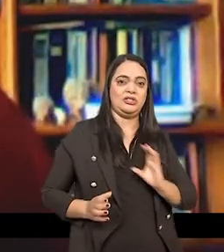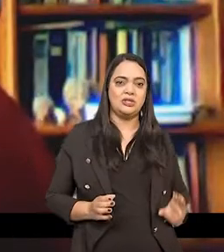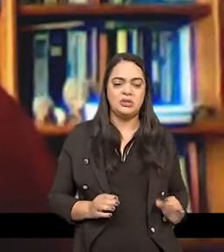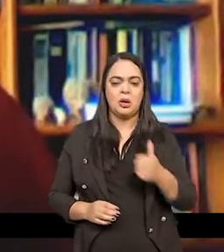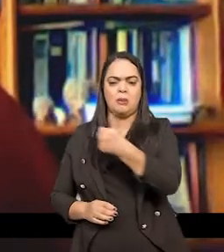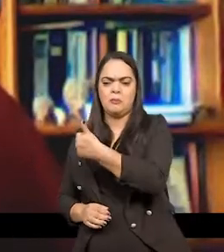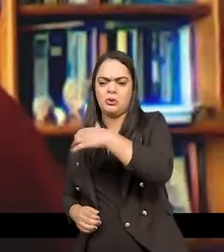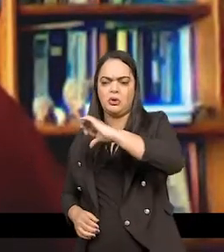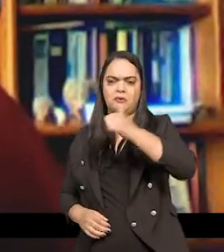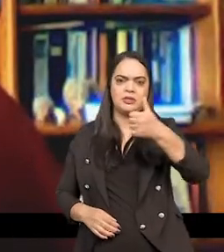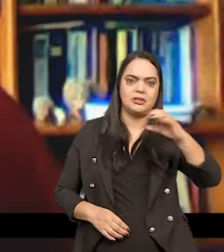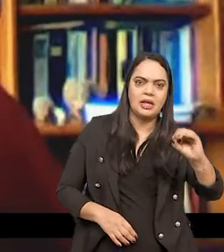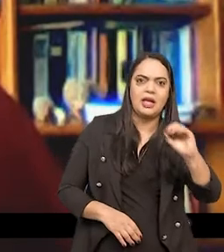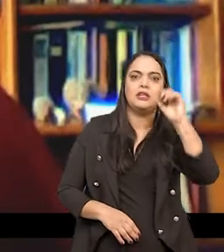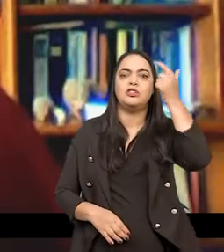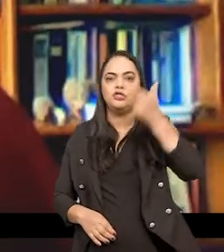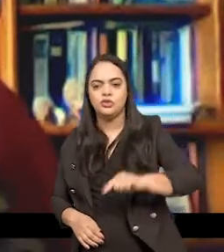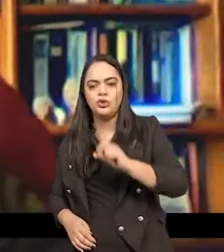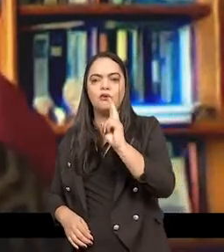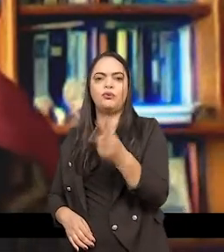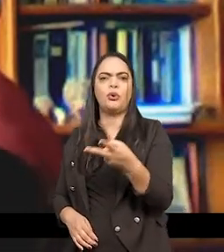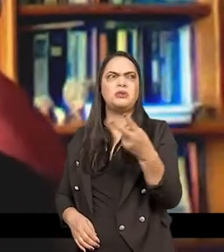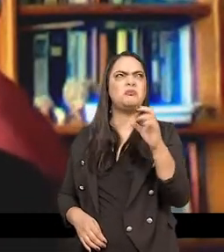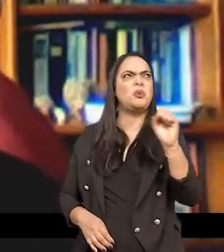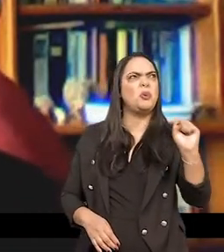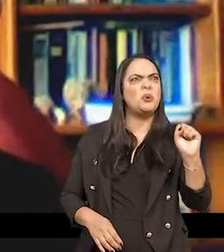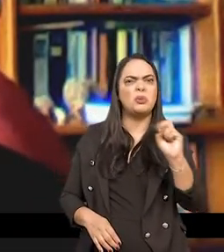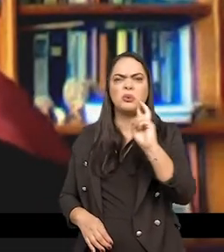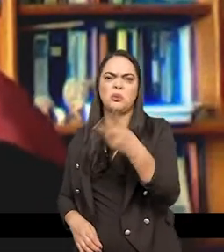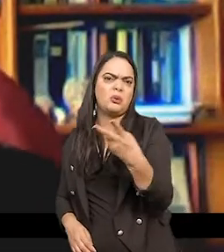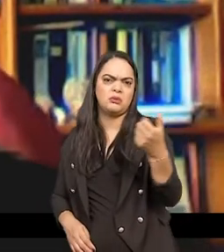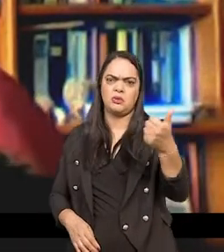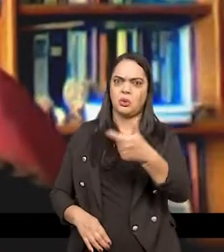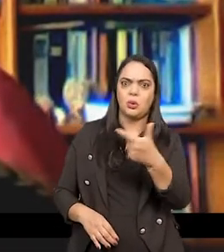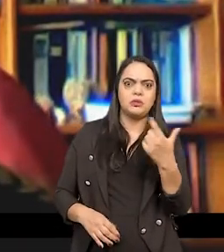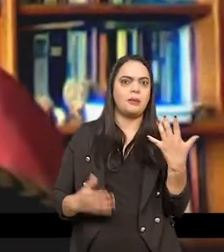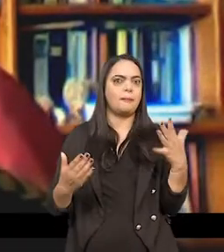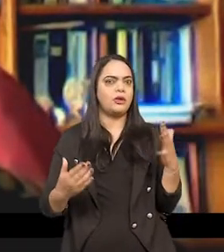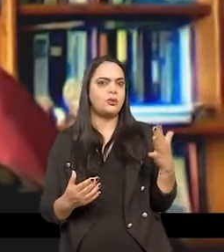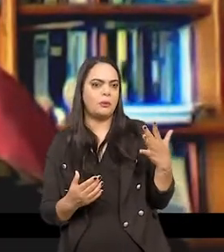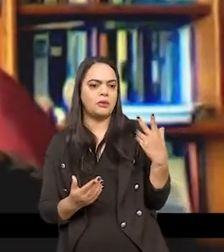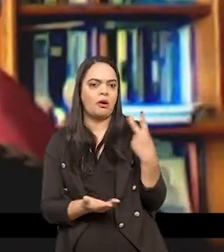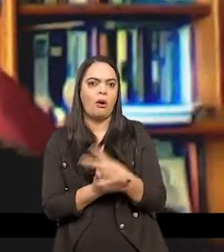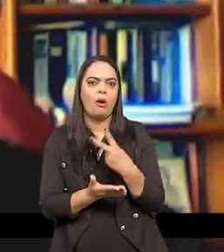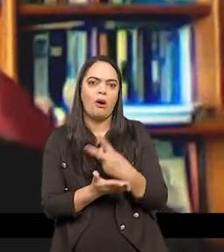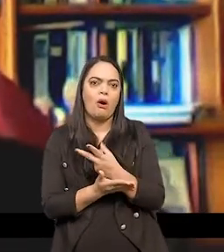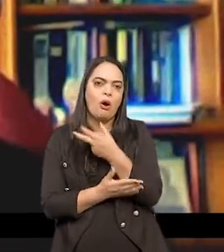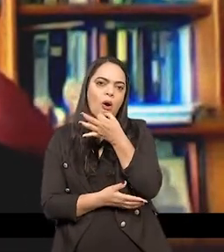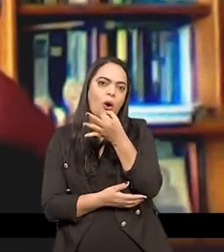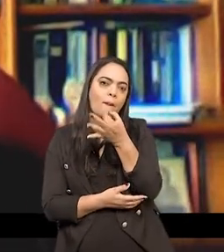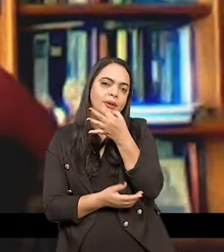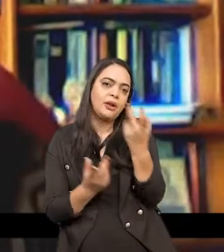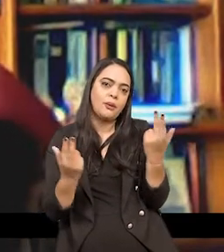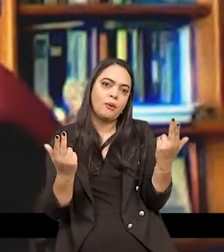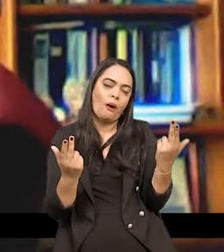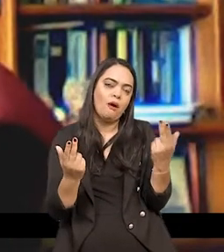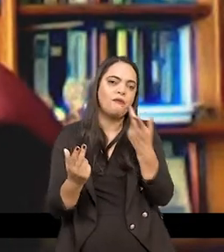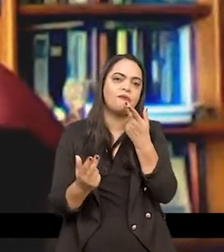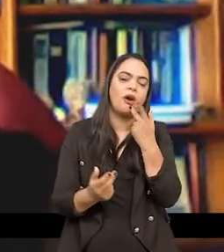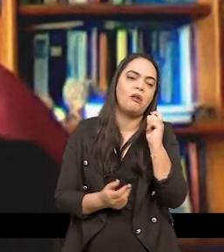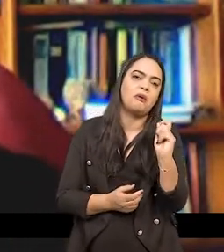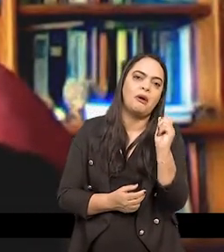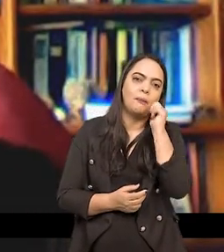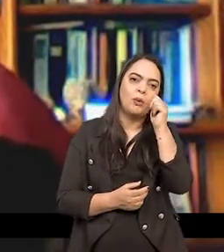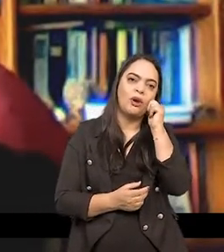ou 2012, tá? Há pouco. Todos eles se baseiam nessa questão da fragilidade feminina por um